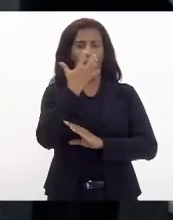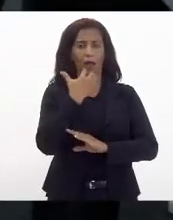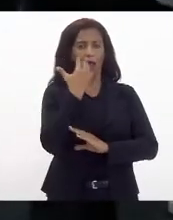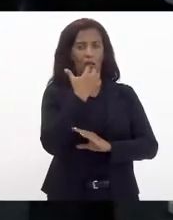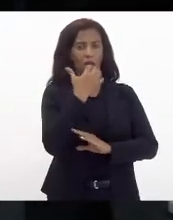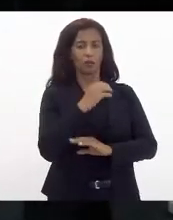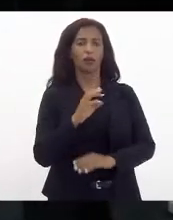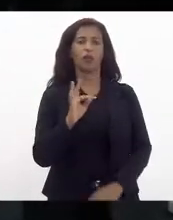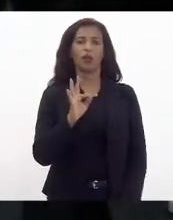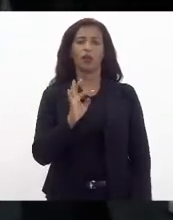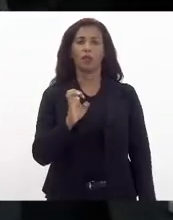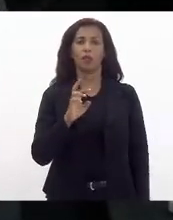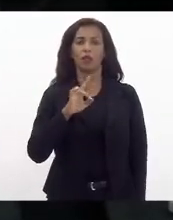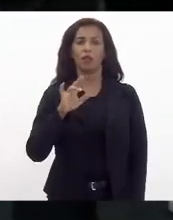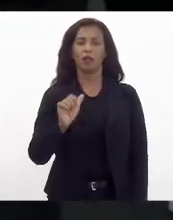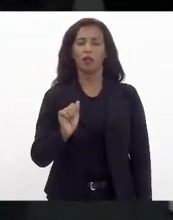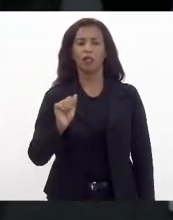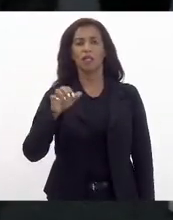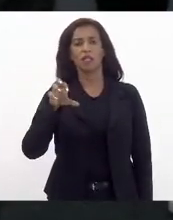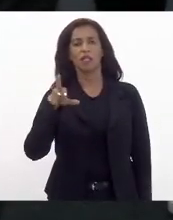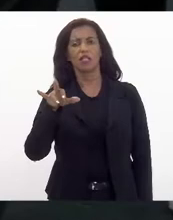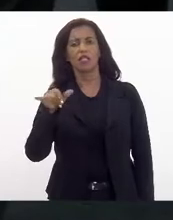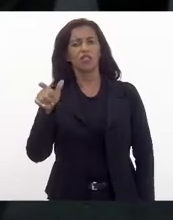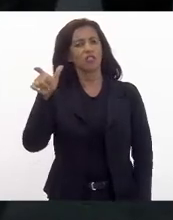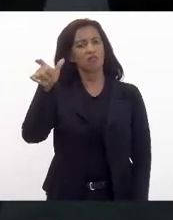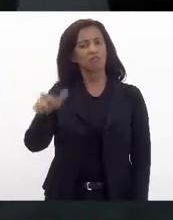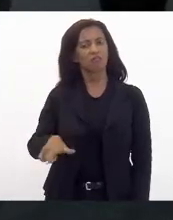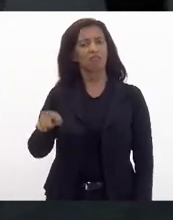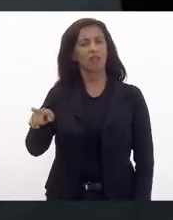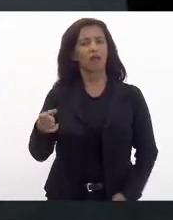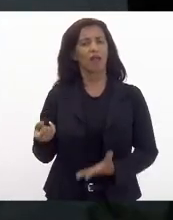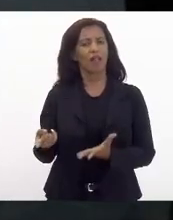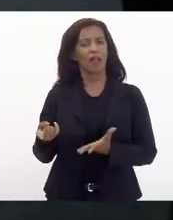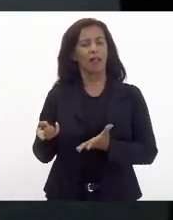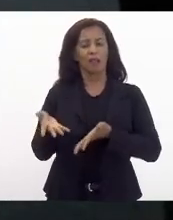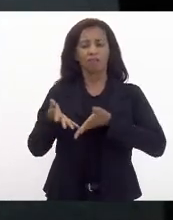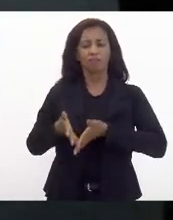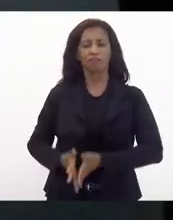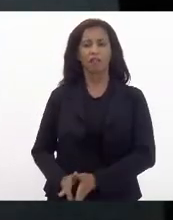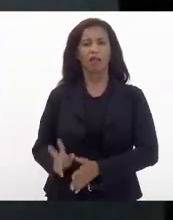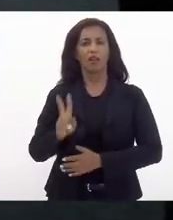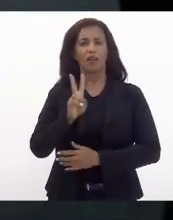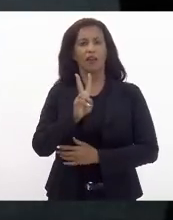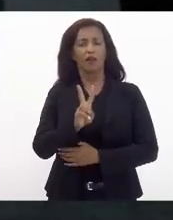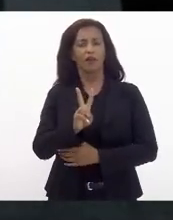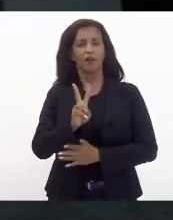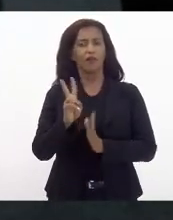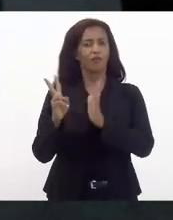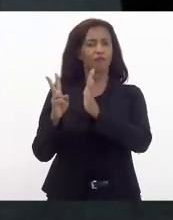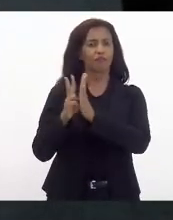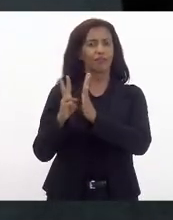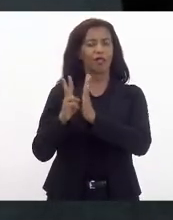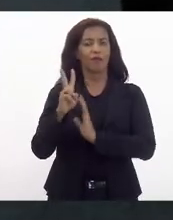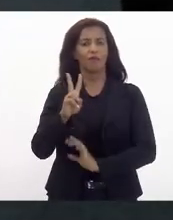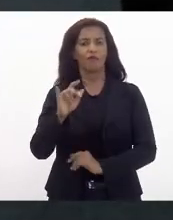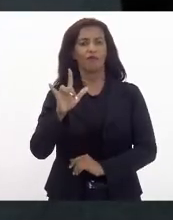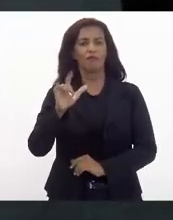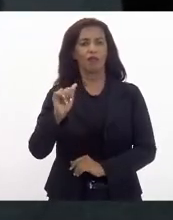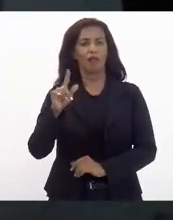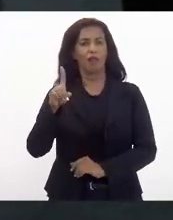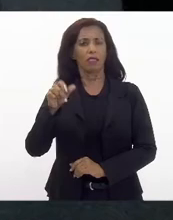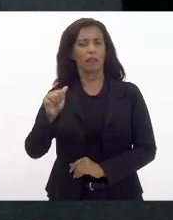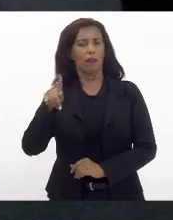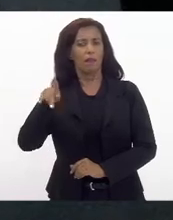Teresa Cristina Tereza Cristina que é cria da Vila da Penha o destruiu toda sua trajetória